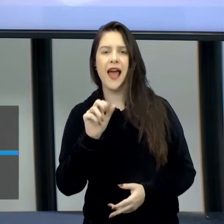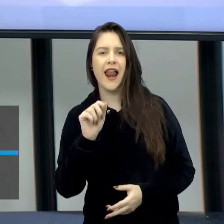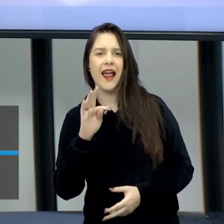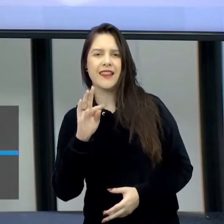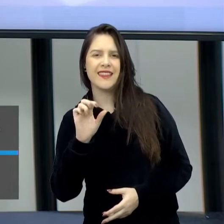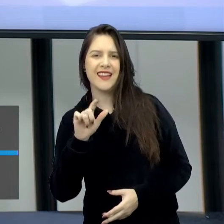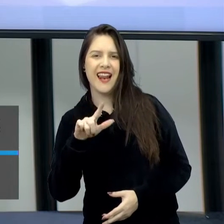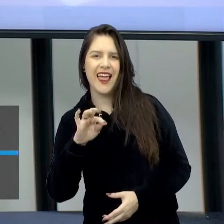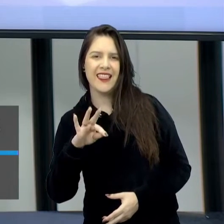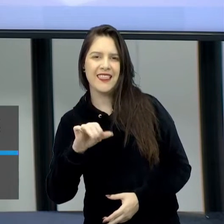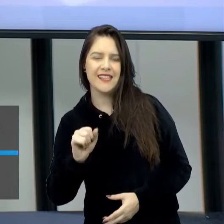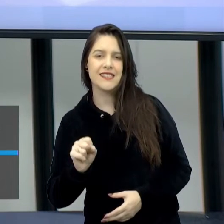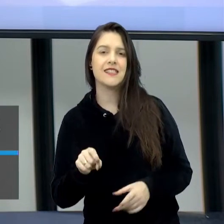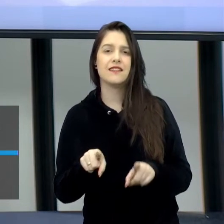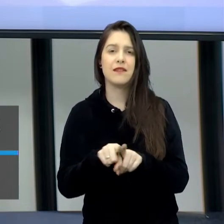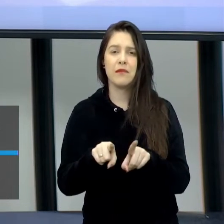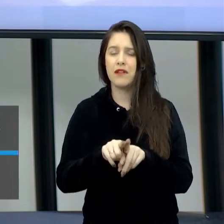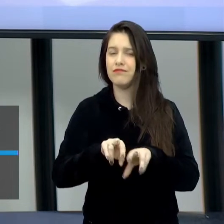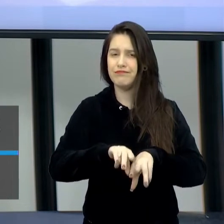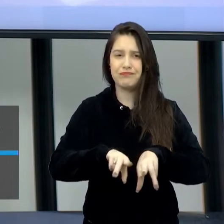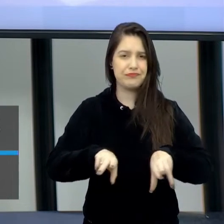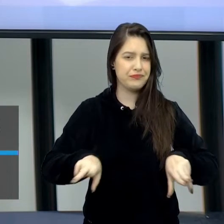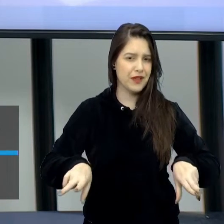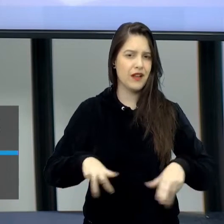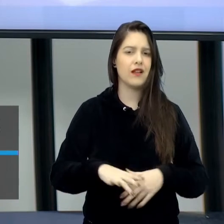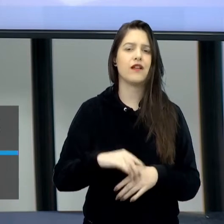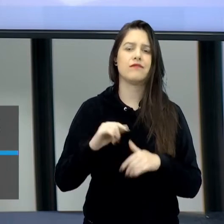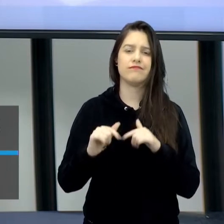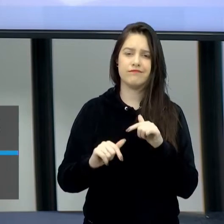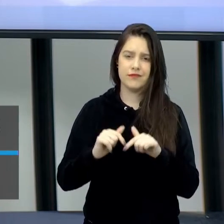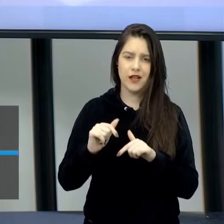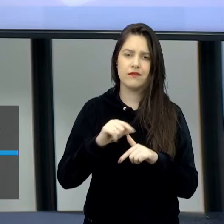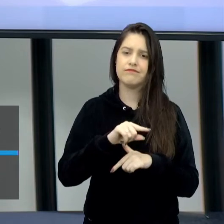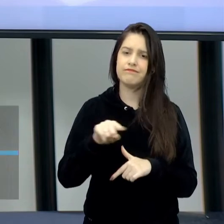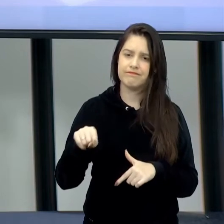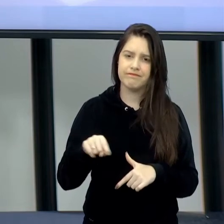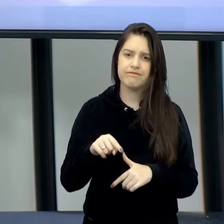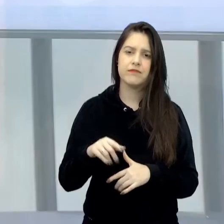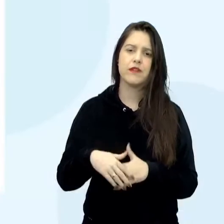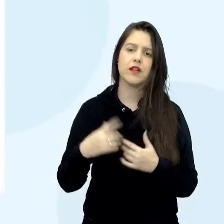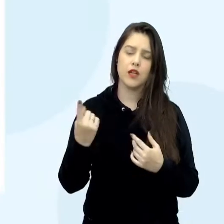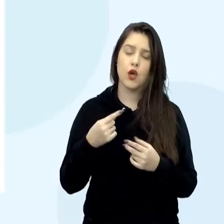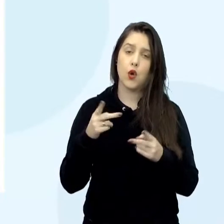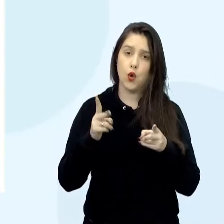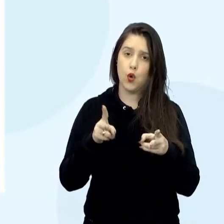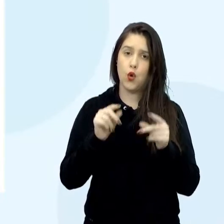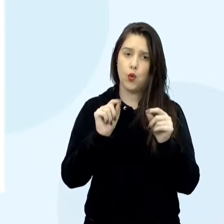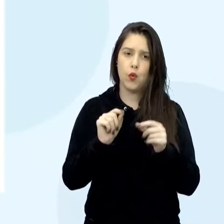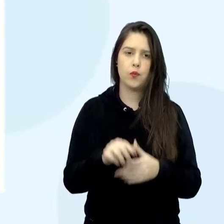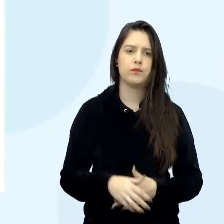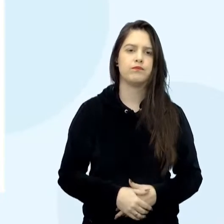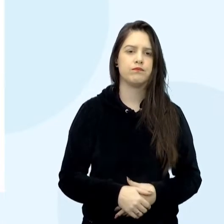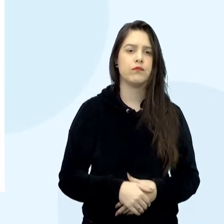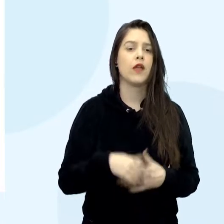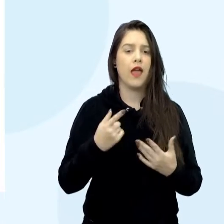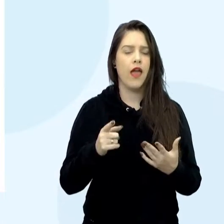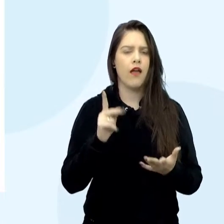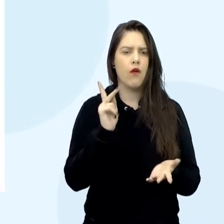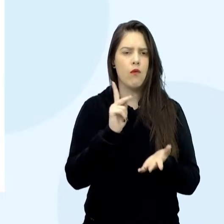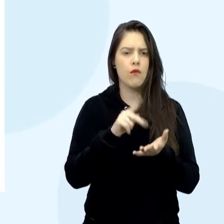a gente vai no desenvolvimento do texto, trabalhando toda essa contextualização. Continuando aqui, é